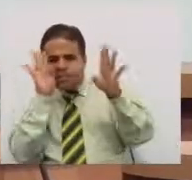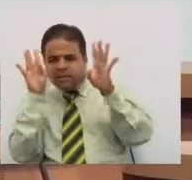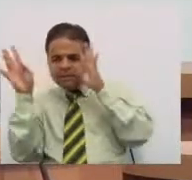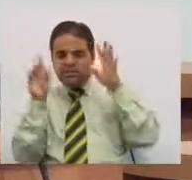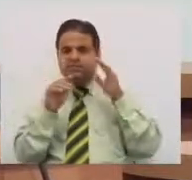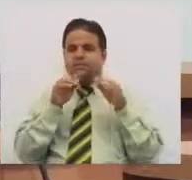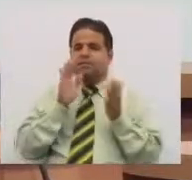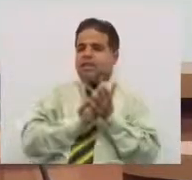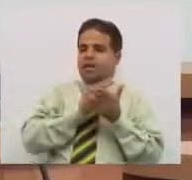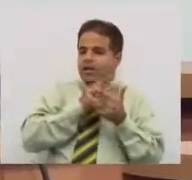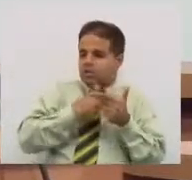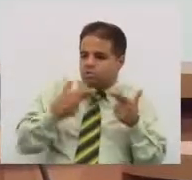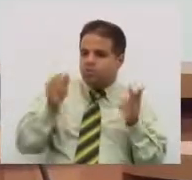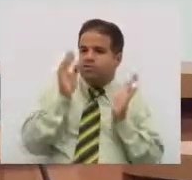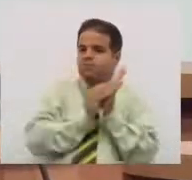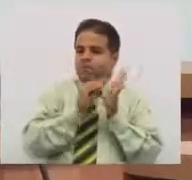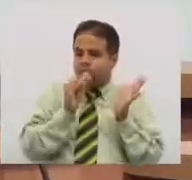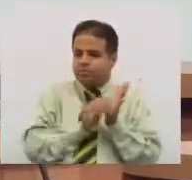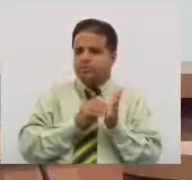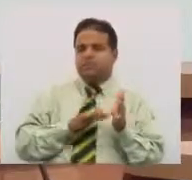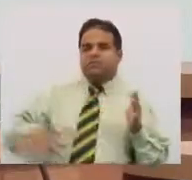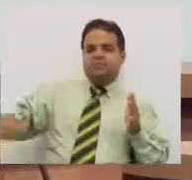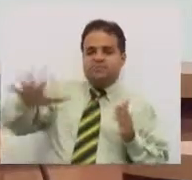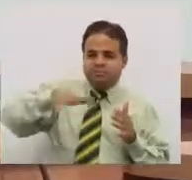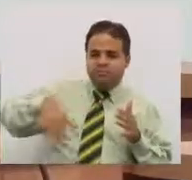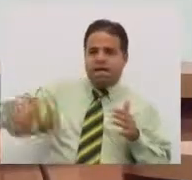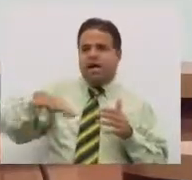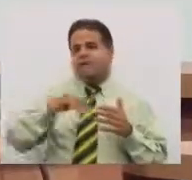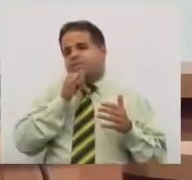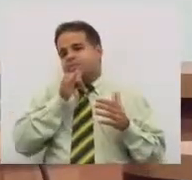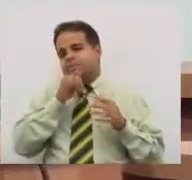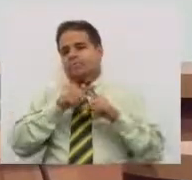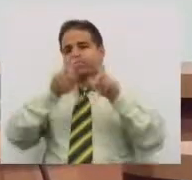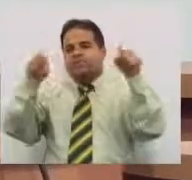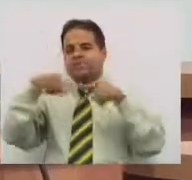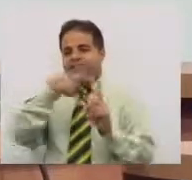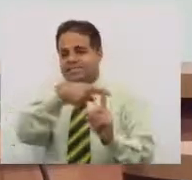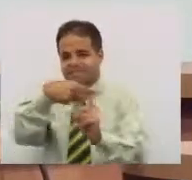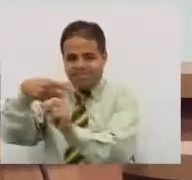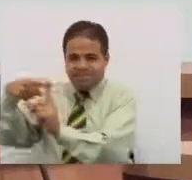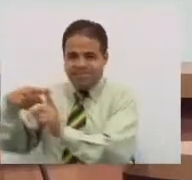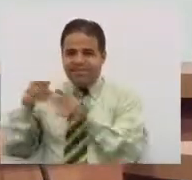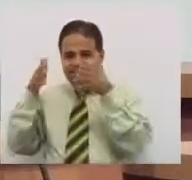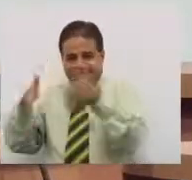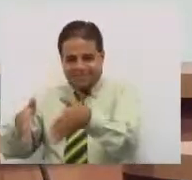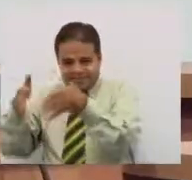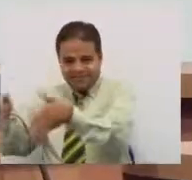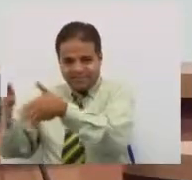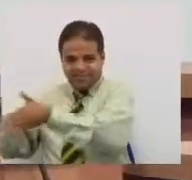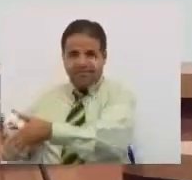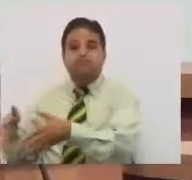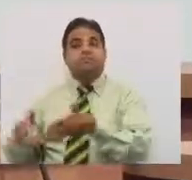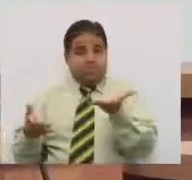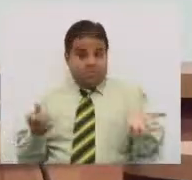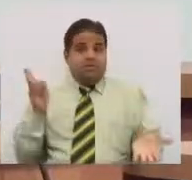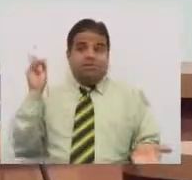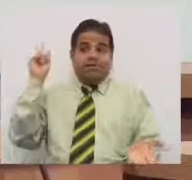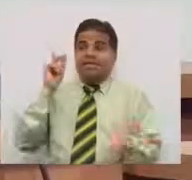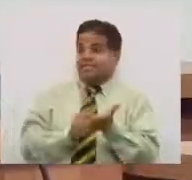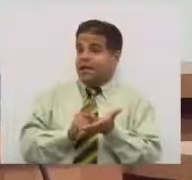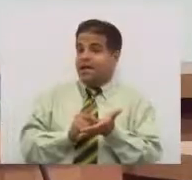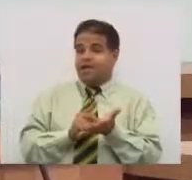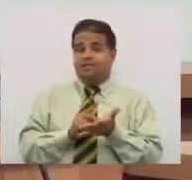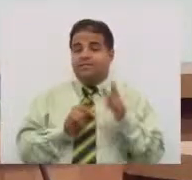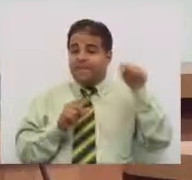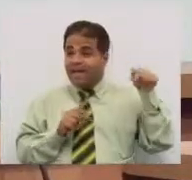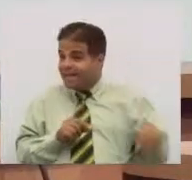aquelas pendências como falta de espaço para cemitério, por exemplo, que é um fato aparentemente inusitado, mas é uma realidade. Guarulhos hoje